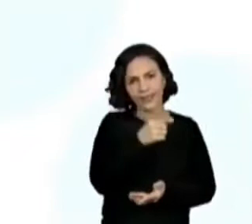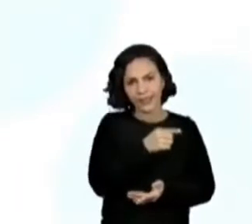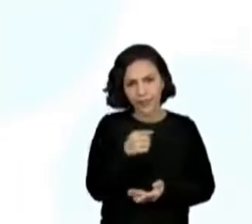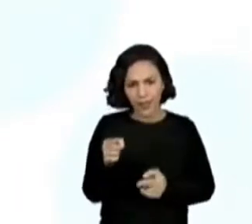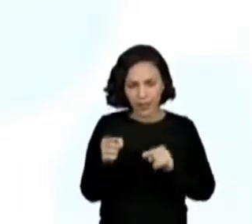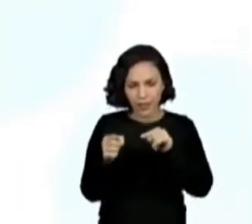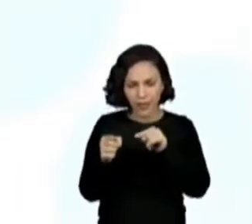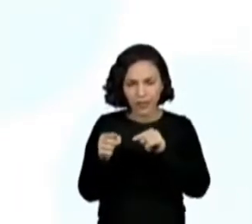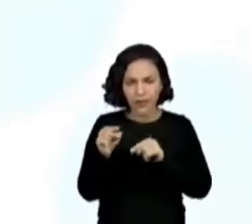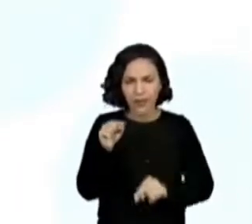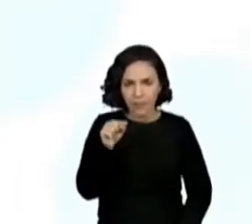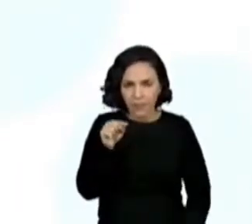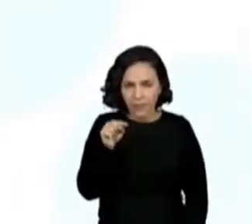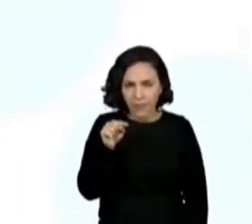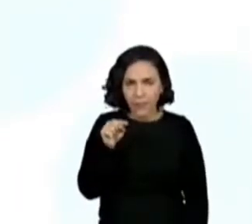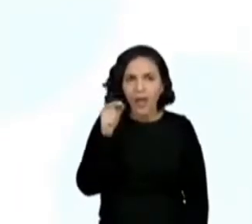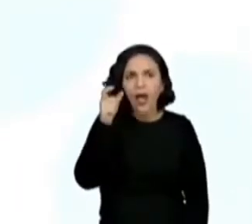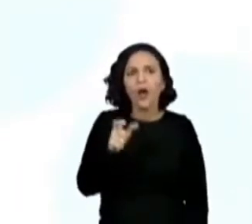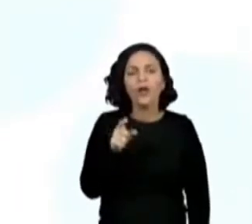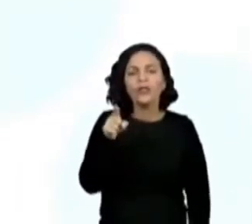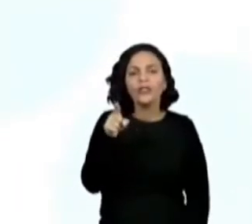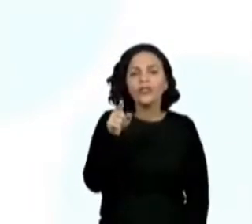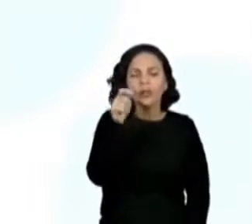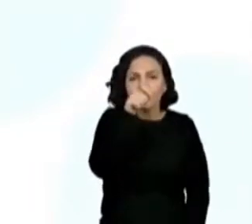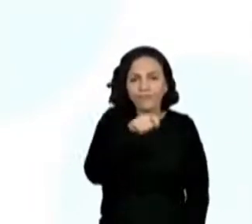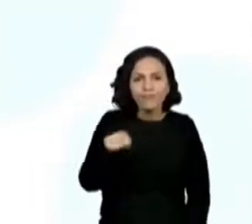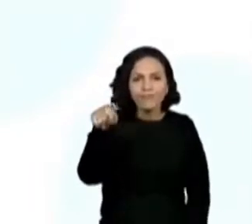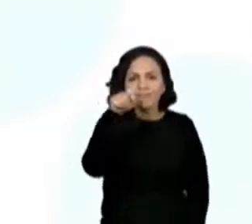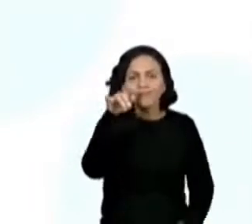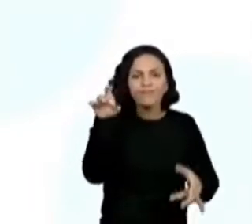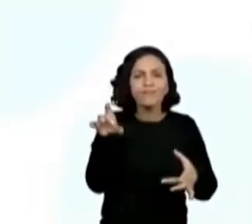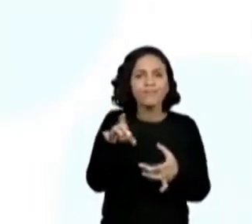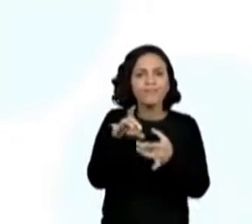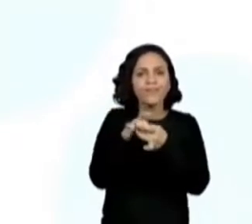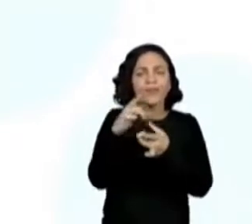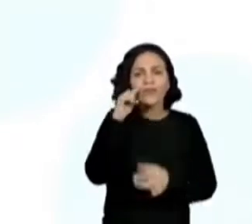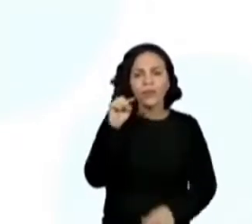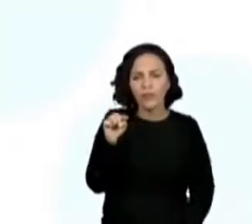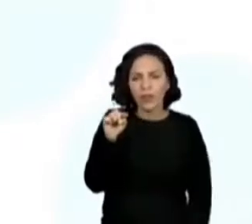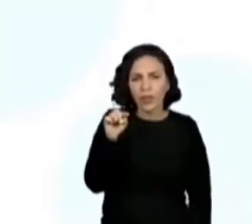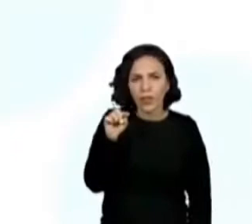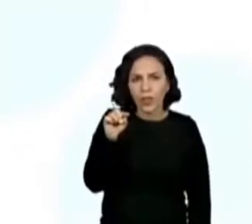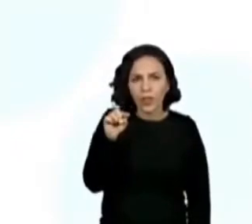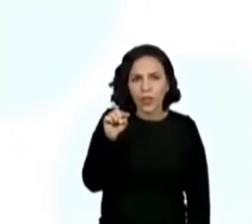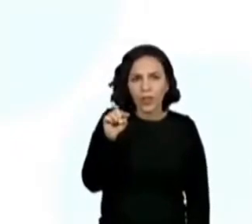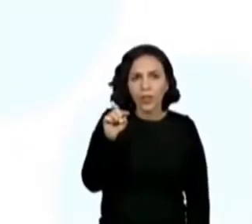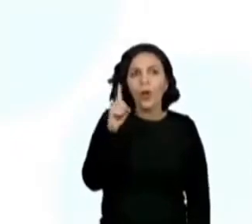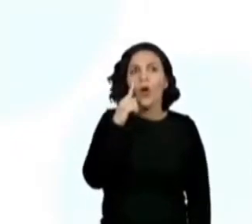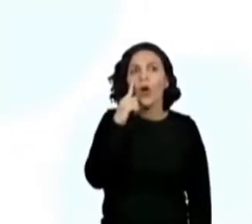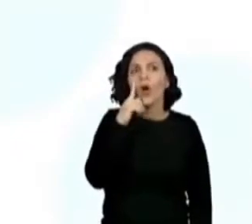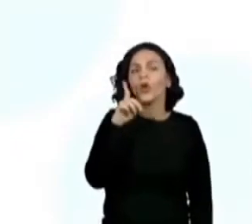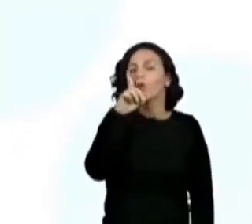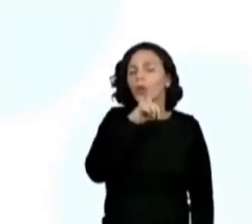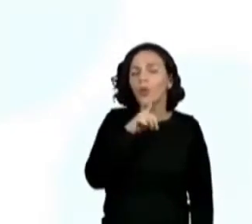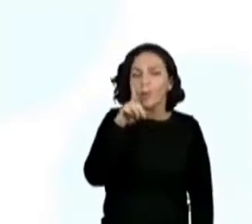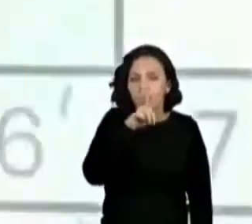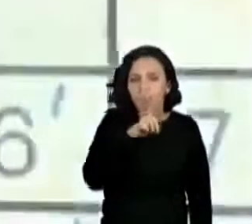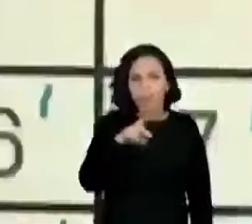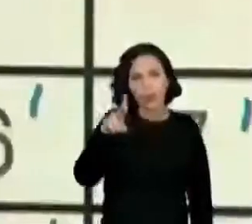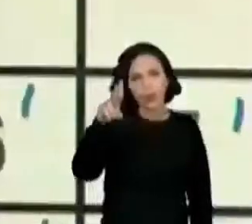né? Vou olhar onde eu circulei o dia. Circulei ele aqui. Então vou lá, ó.